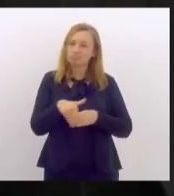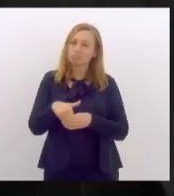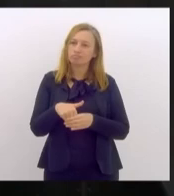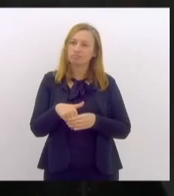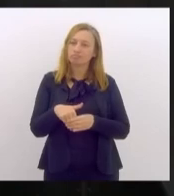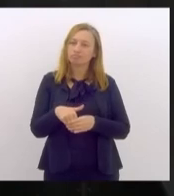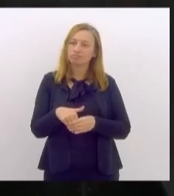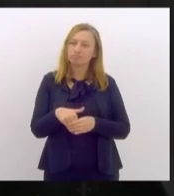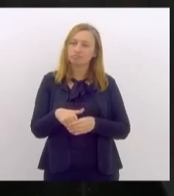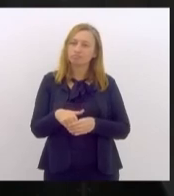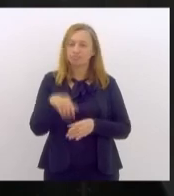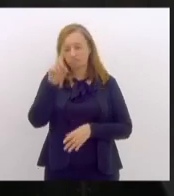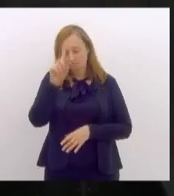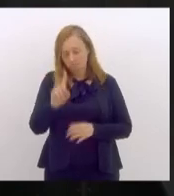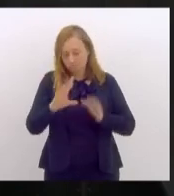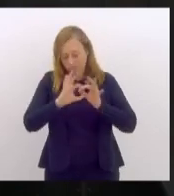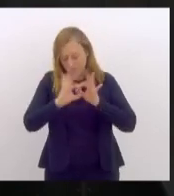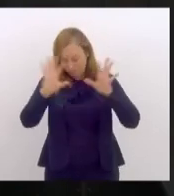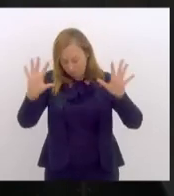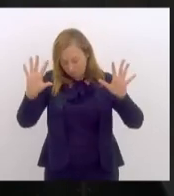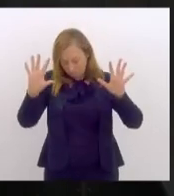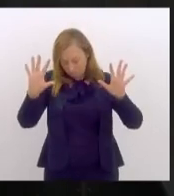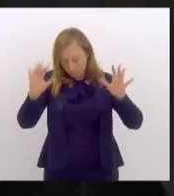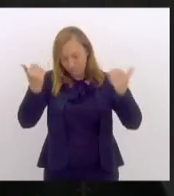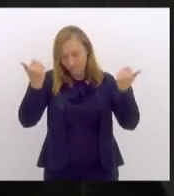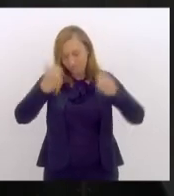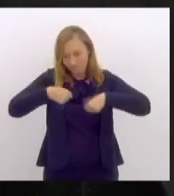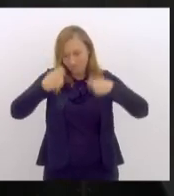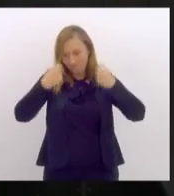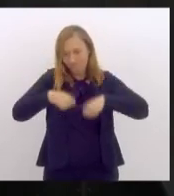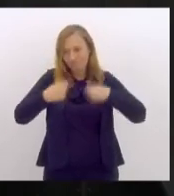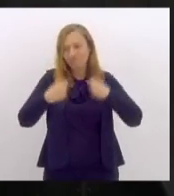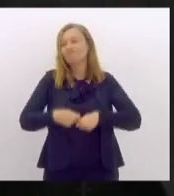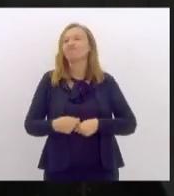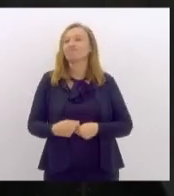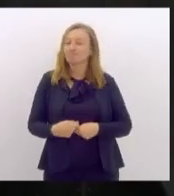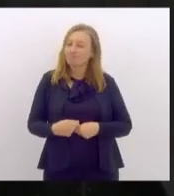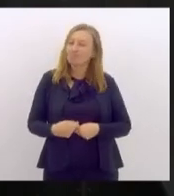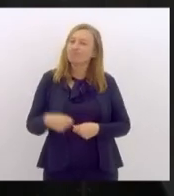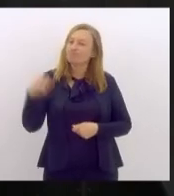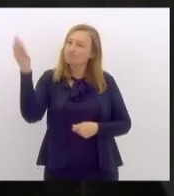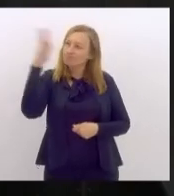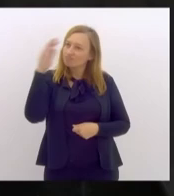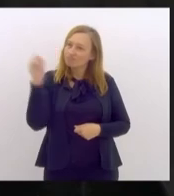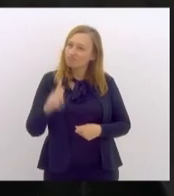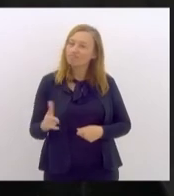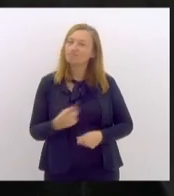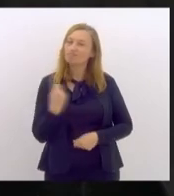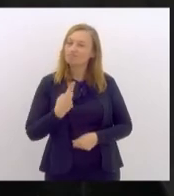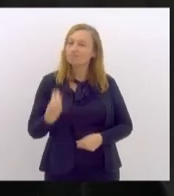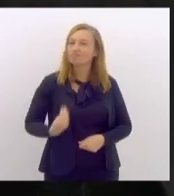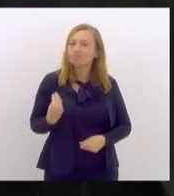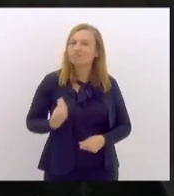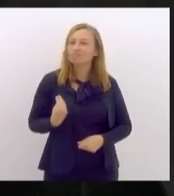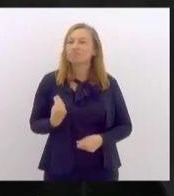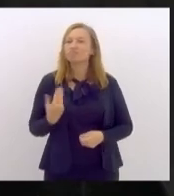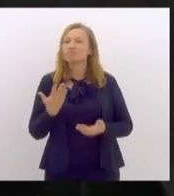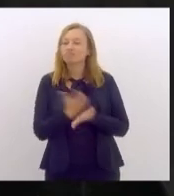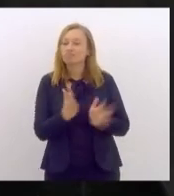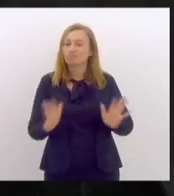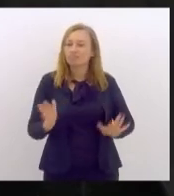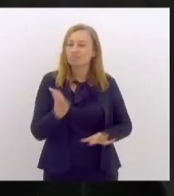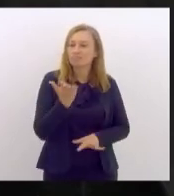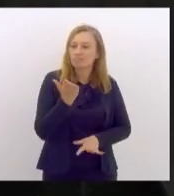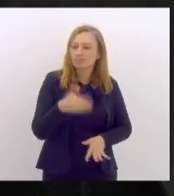plano direito democrático e é uma necessidade nesse Brasil que vivemos para eliminar a fome